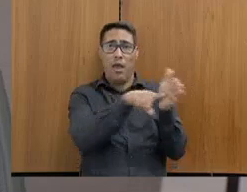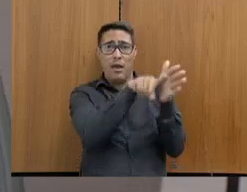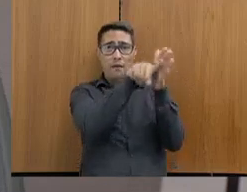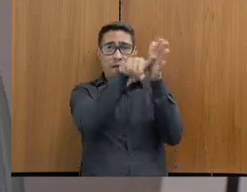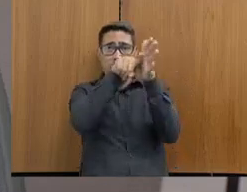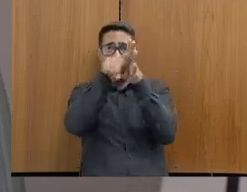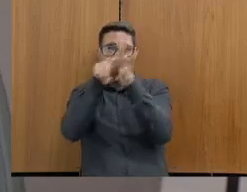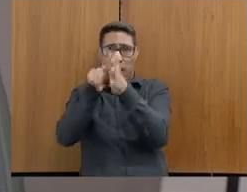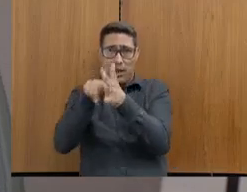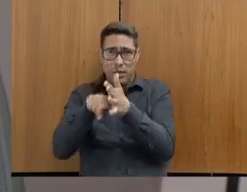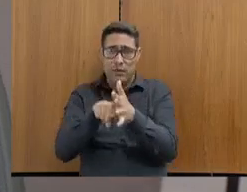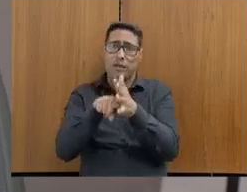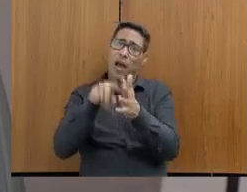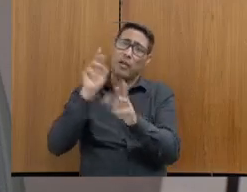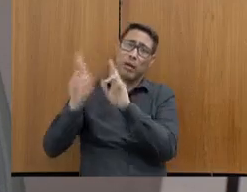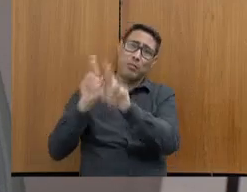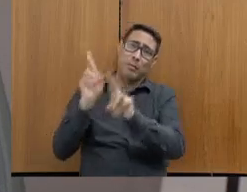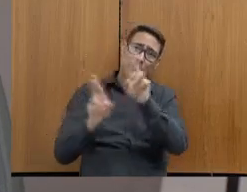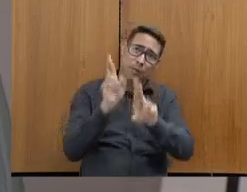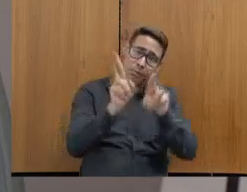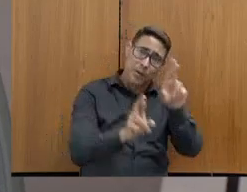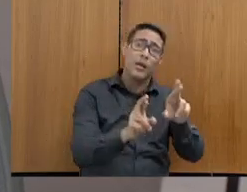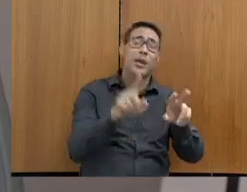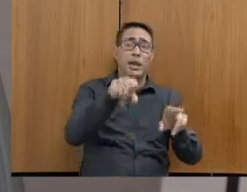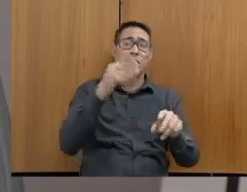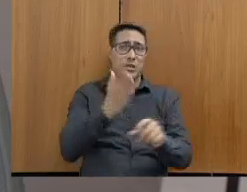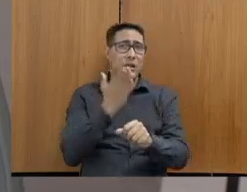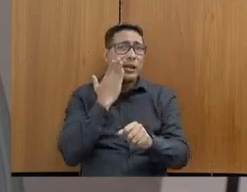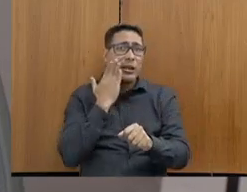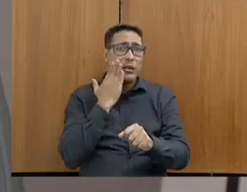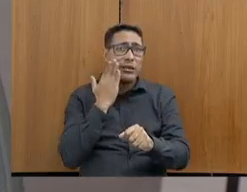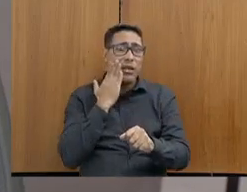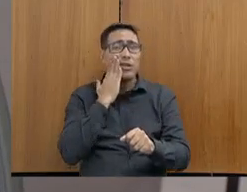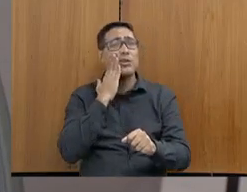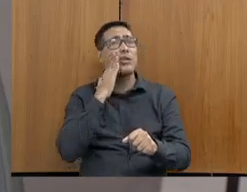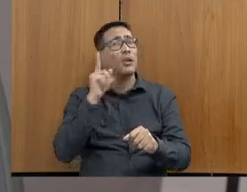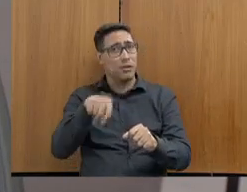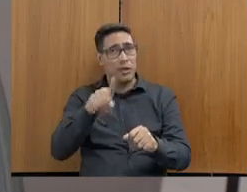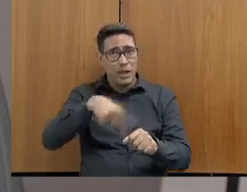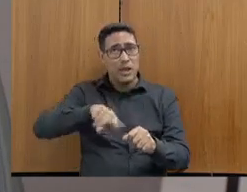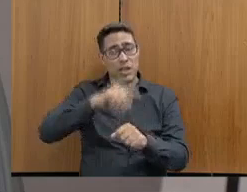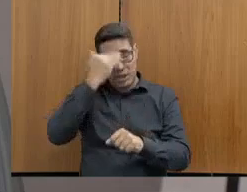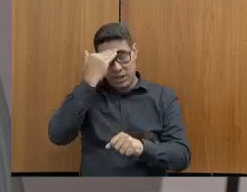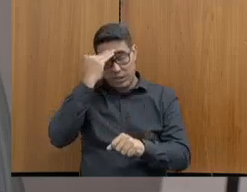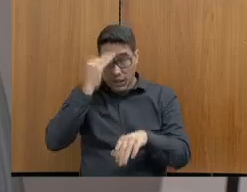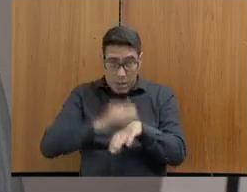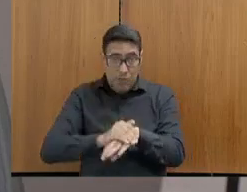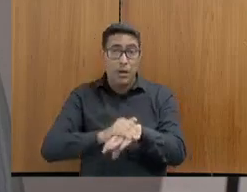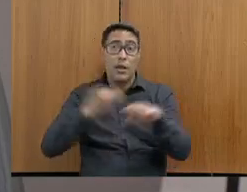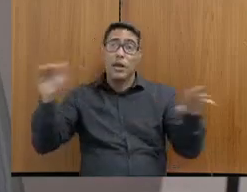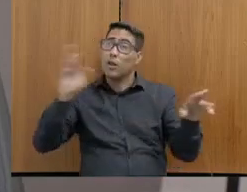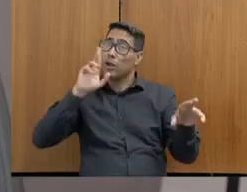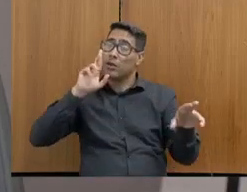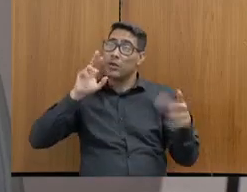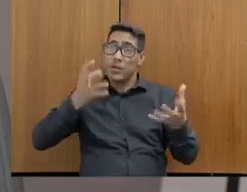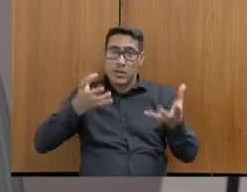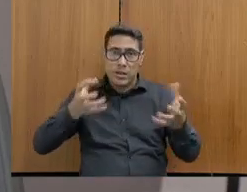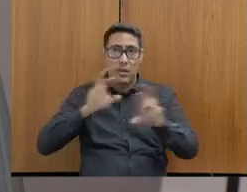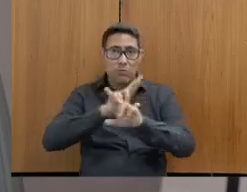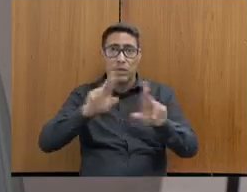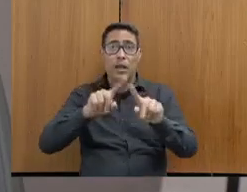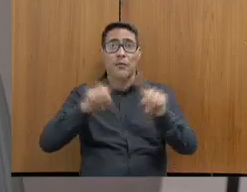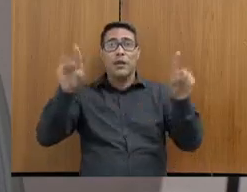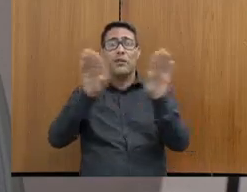e indagar e a gente compreende isso e é e é a nossa função responder mas contar com essa sensibilidade